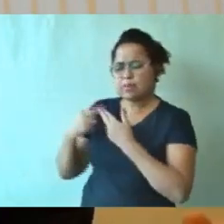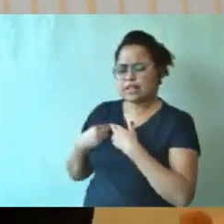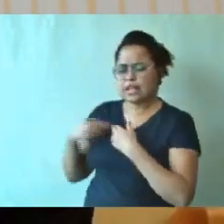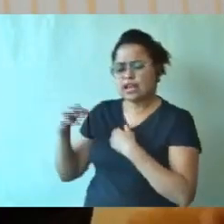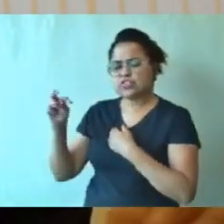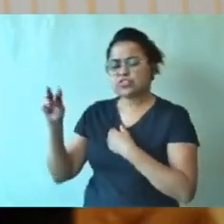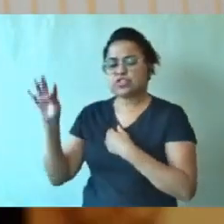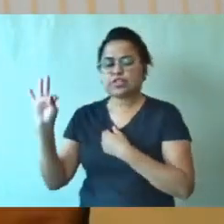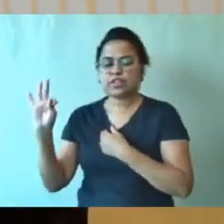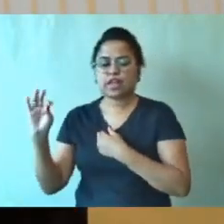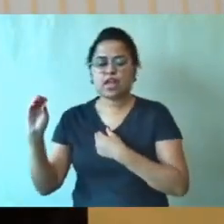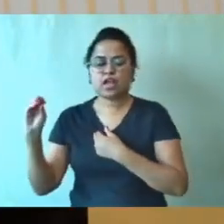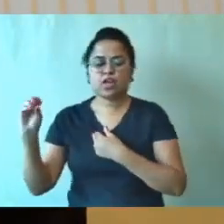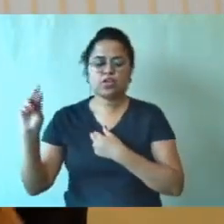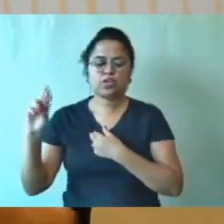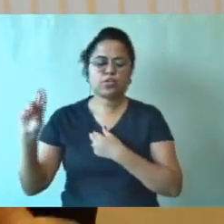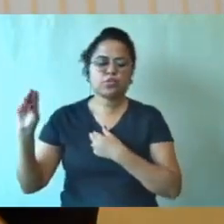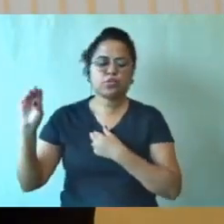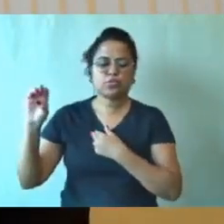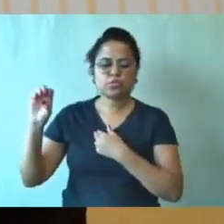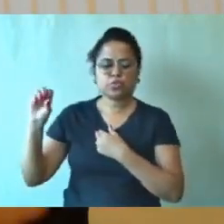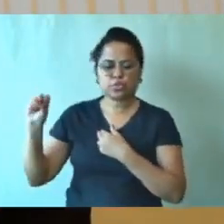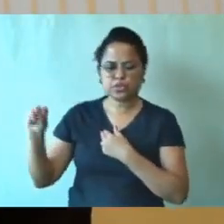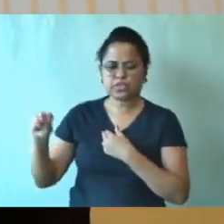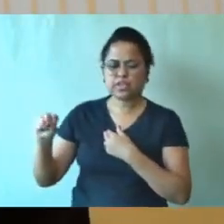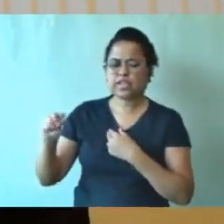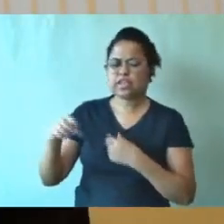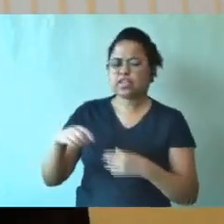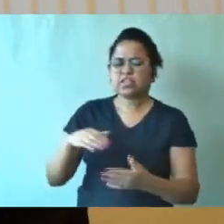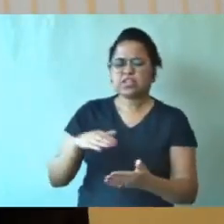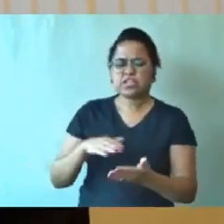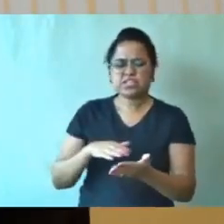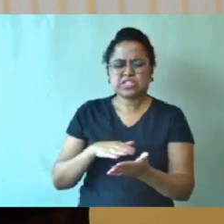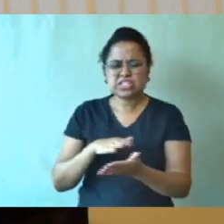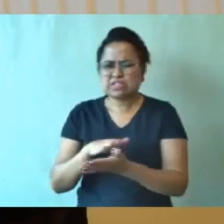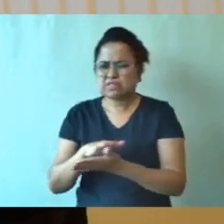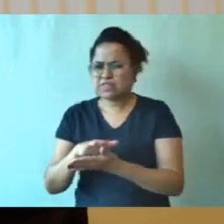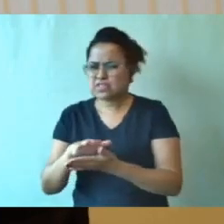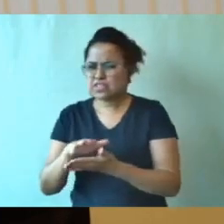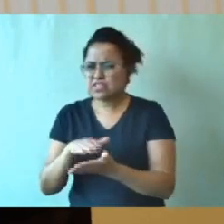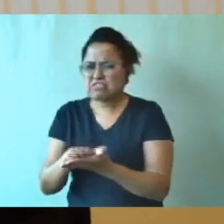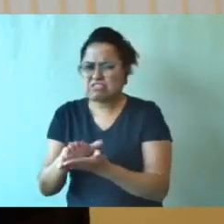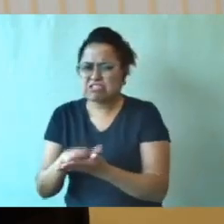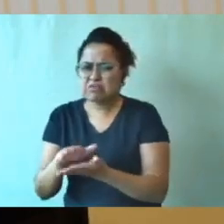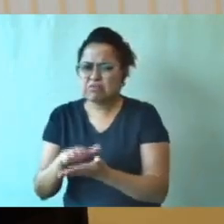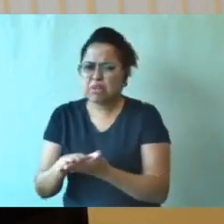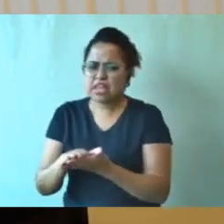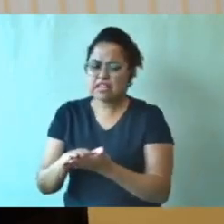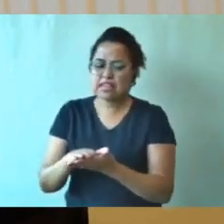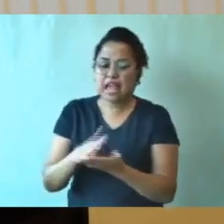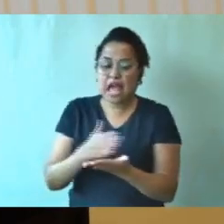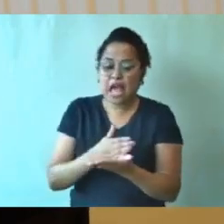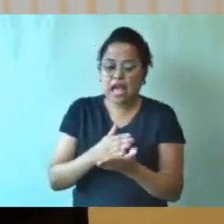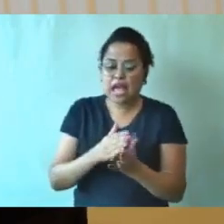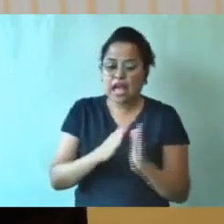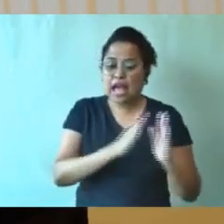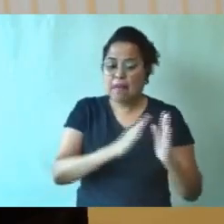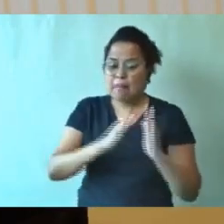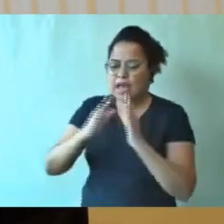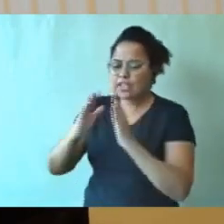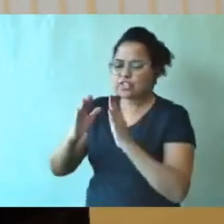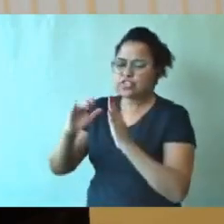o recurso que foi aportado de catraca, despesa, tudo 22. A partir de janeiro, a Torres deu